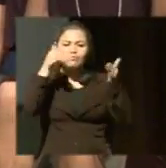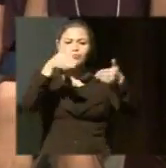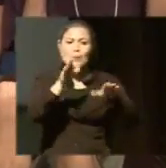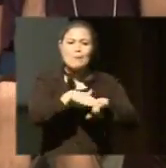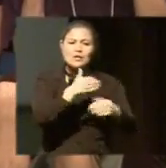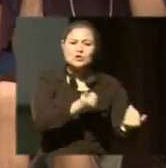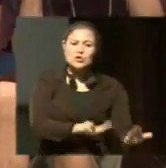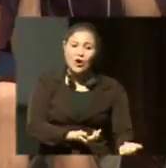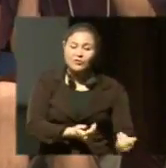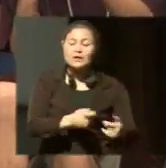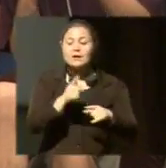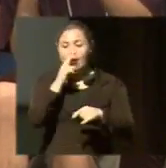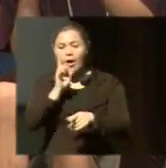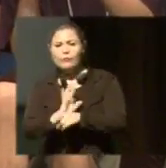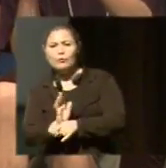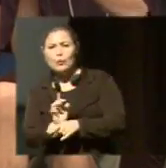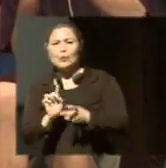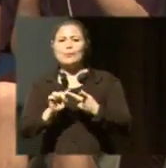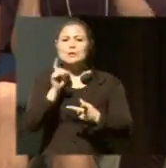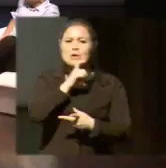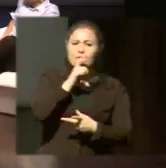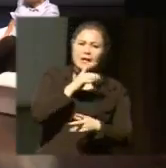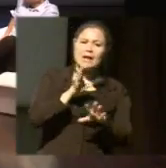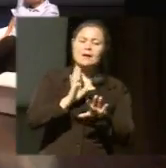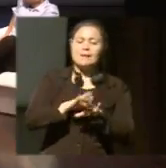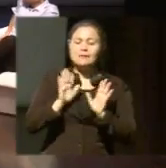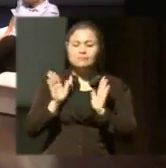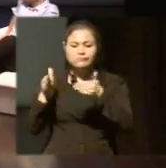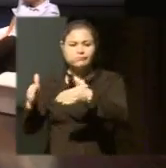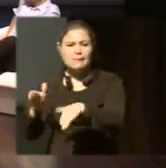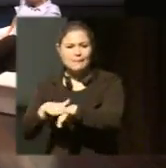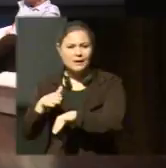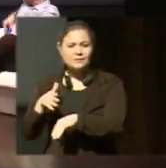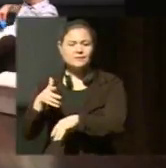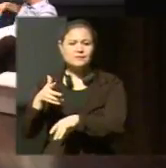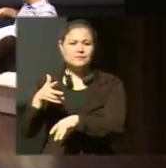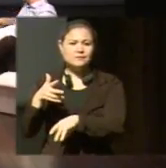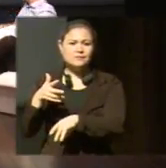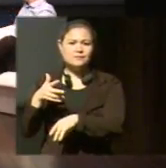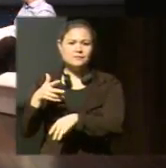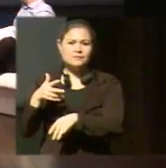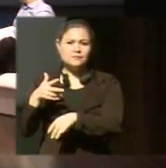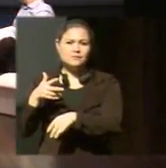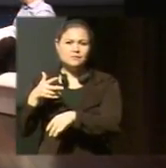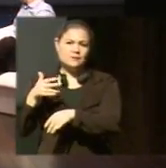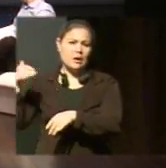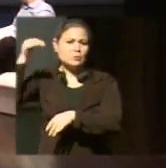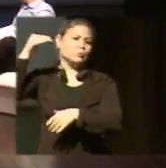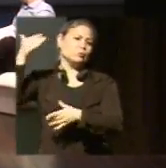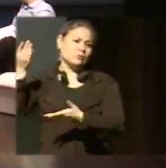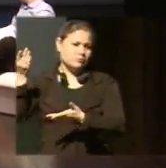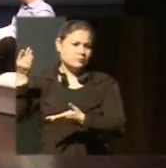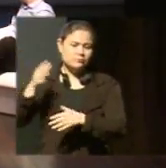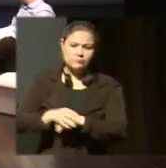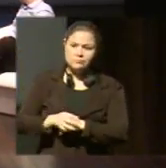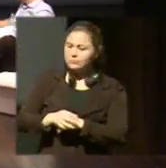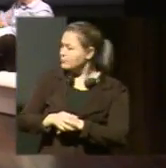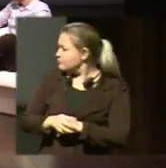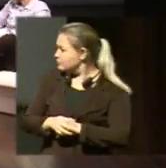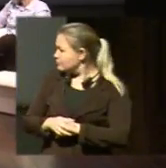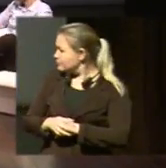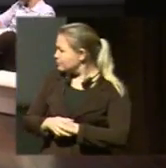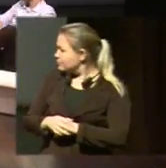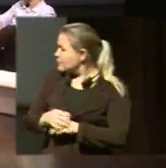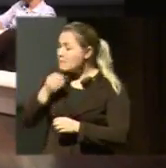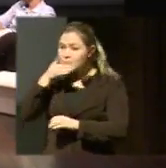jovem e filmes e novelas já para pessoas mais adultas, no caso. Uhum. Bom